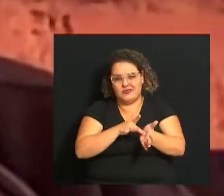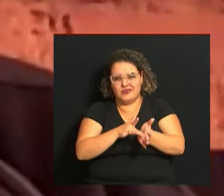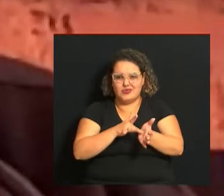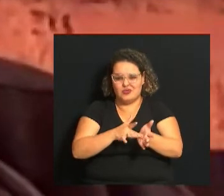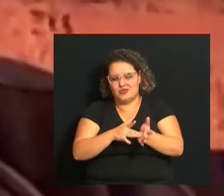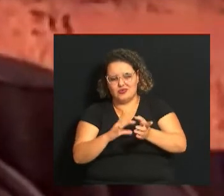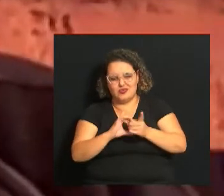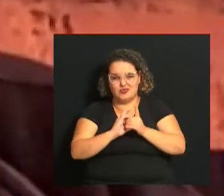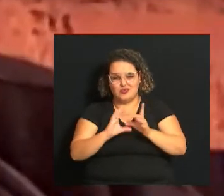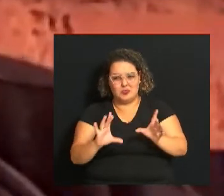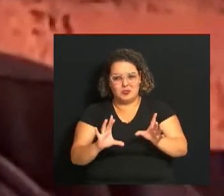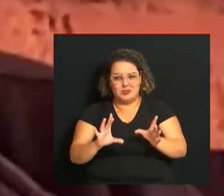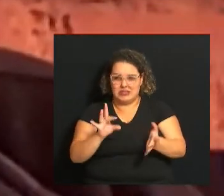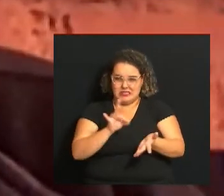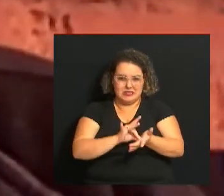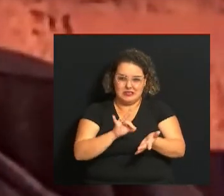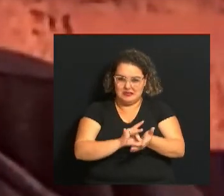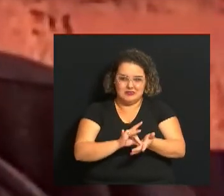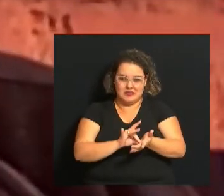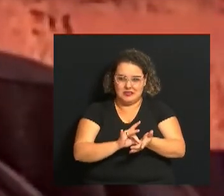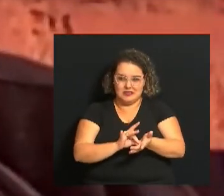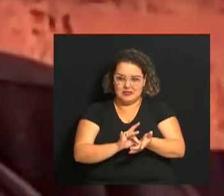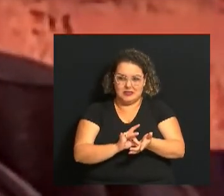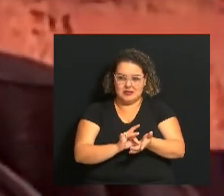não é possível, por exemplo, num regime